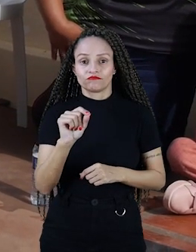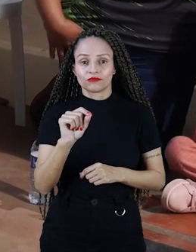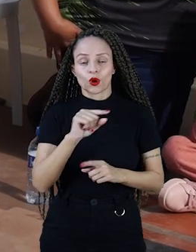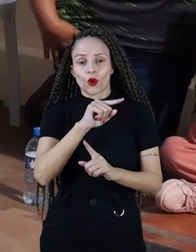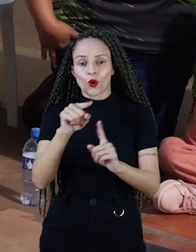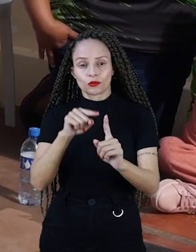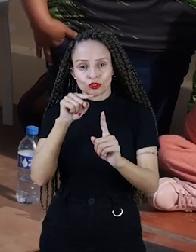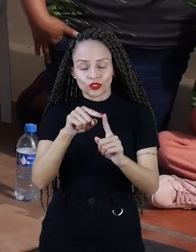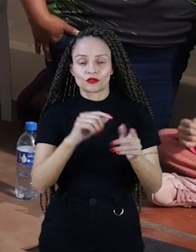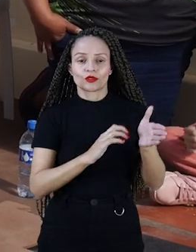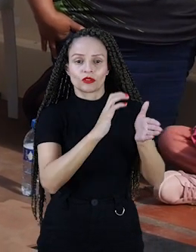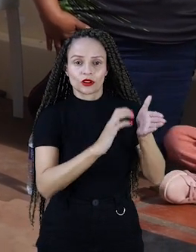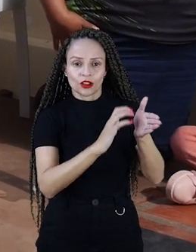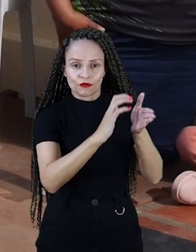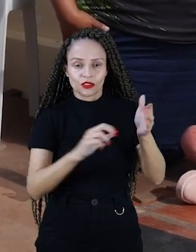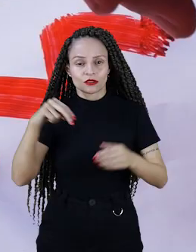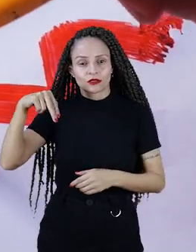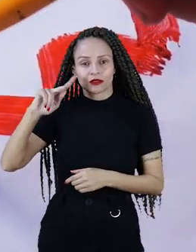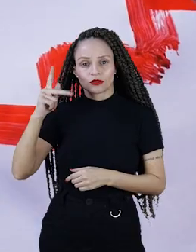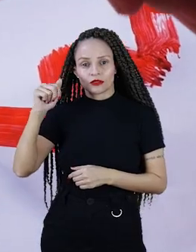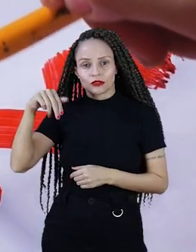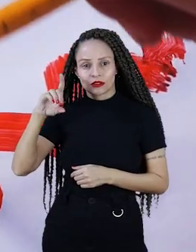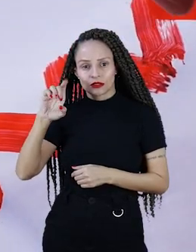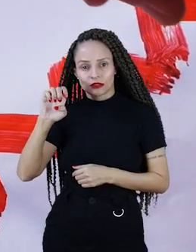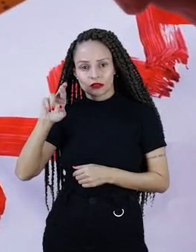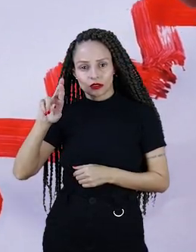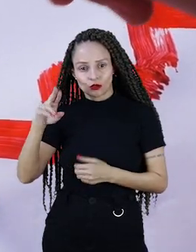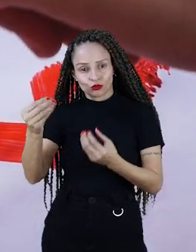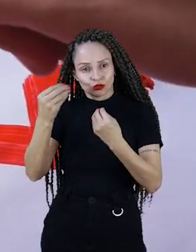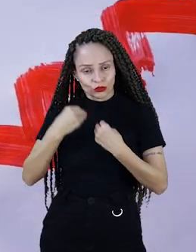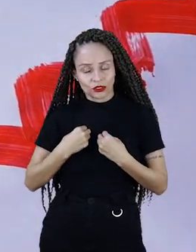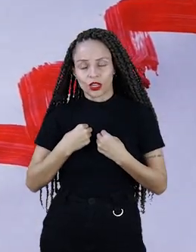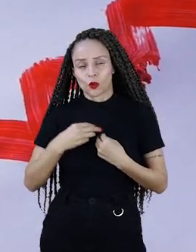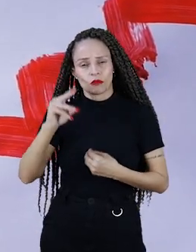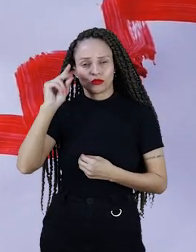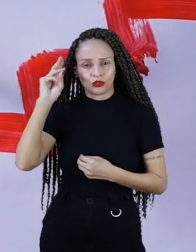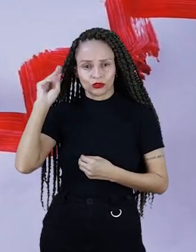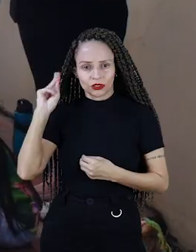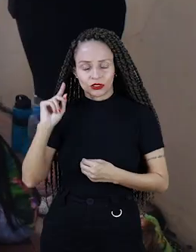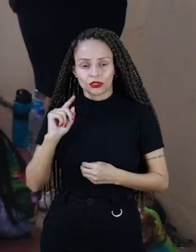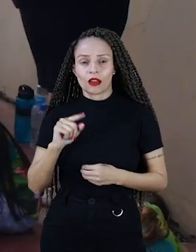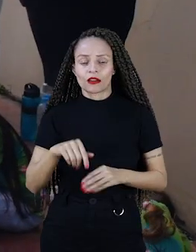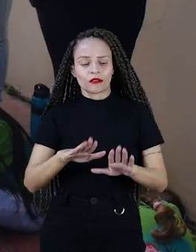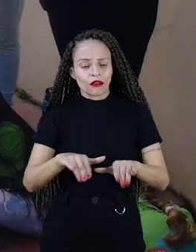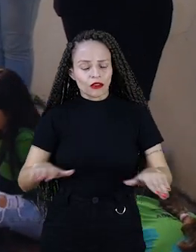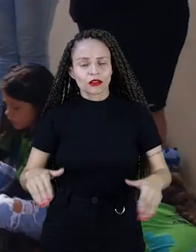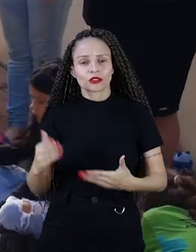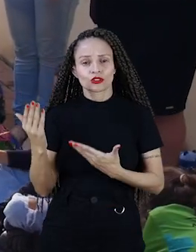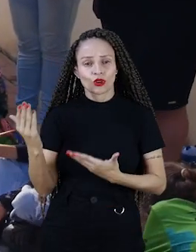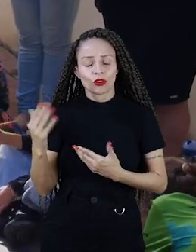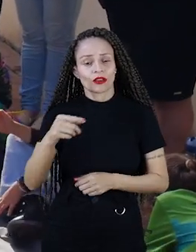a intenção desse grafismo que Anderu nos deu há muito tempo. Em folhas brancas, crianças desenham pra gente, tinta. As crianças, os